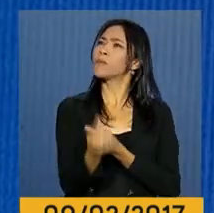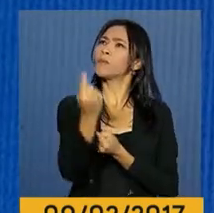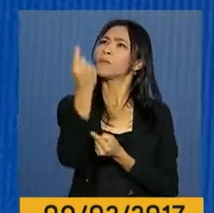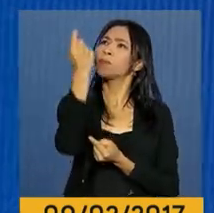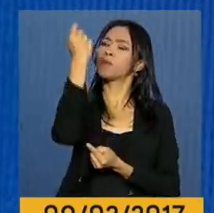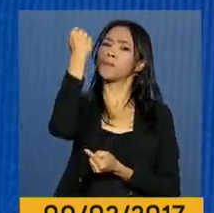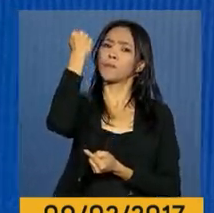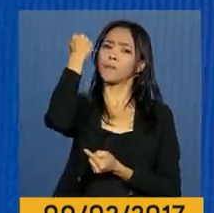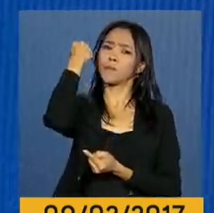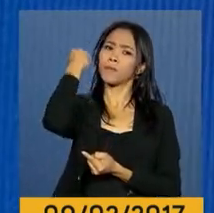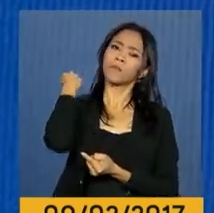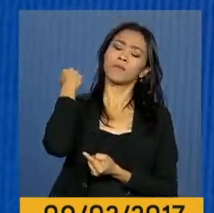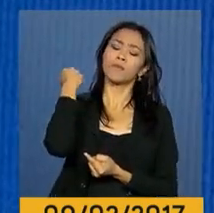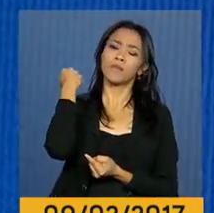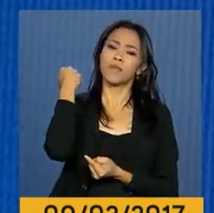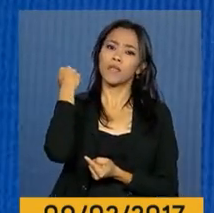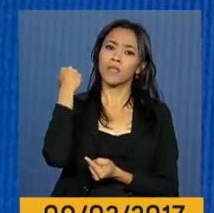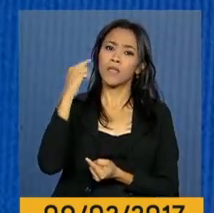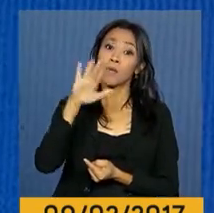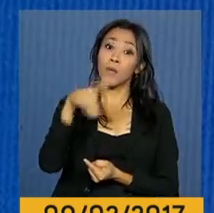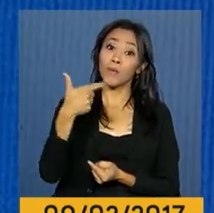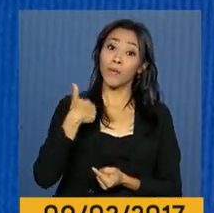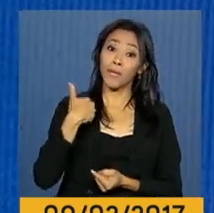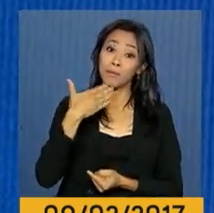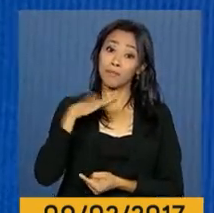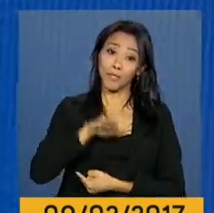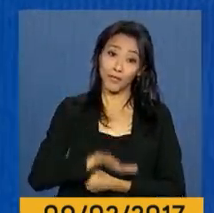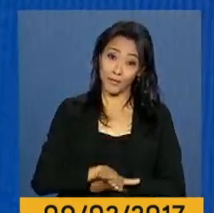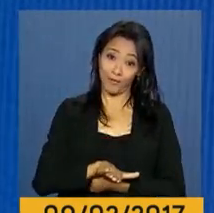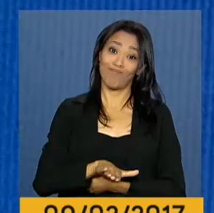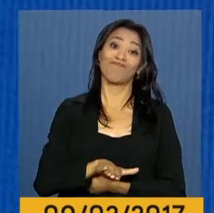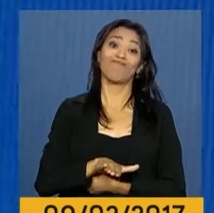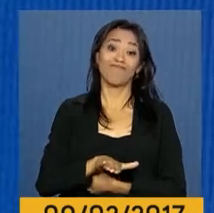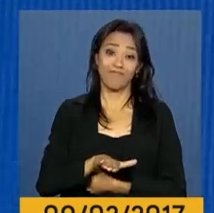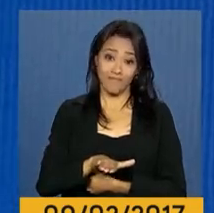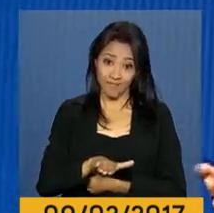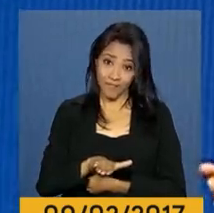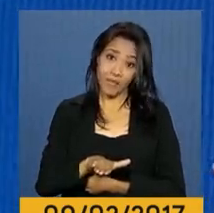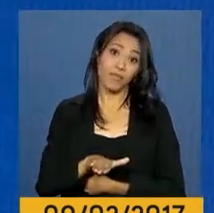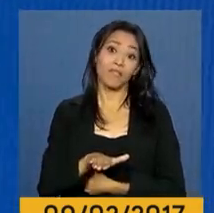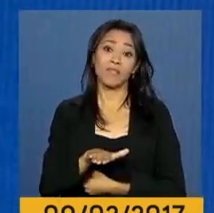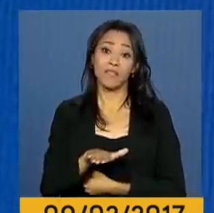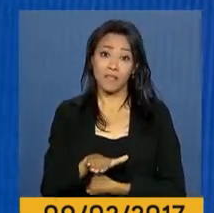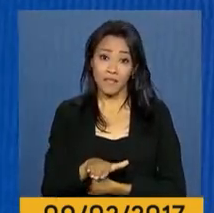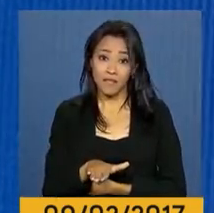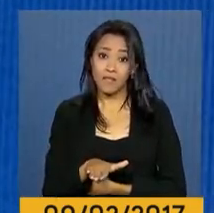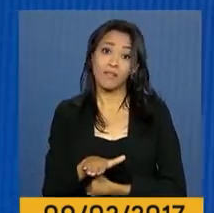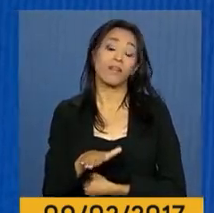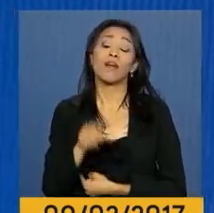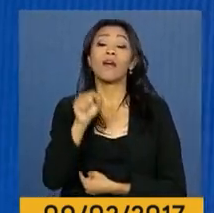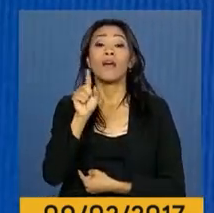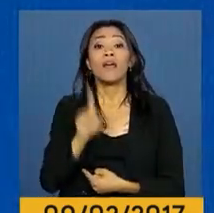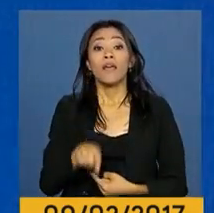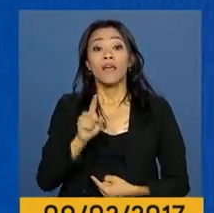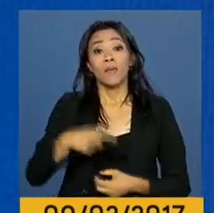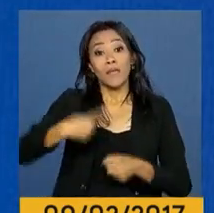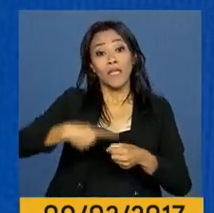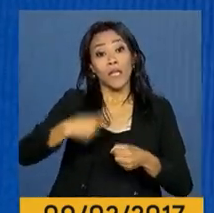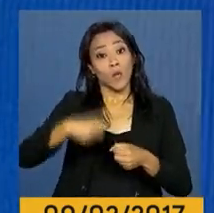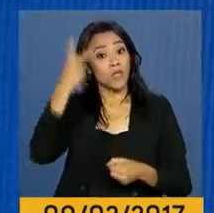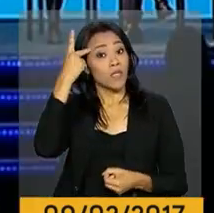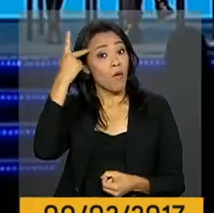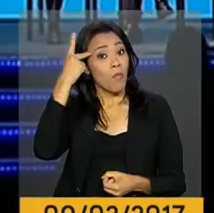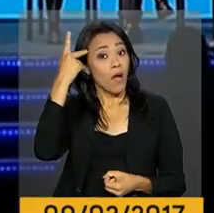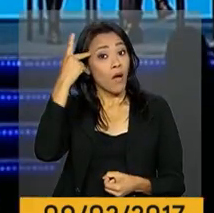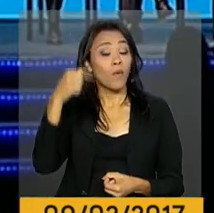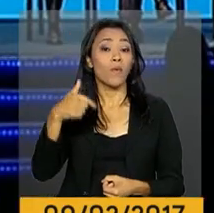dos meus tempos de menino e numa pequena cidade do interior do Estado de São Paulo TT